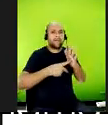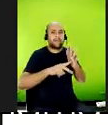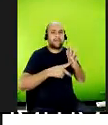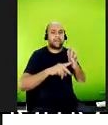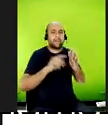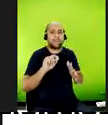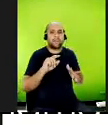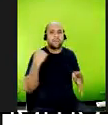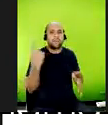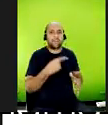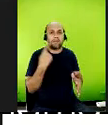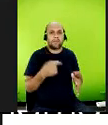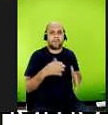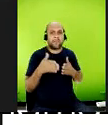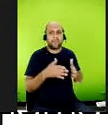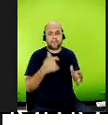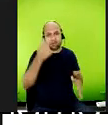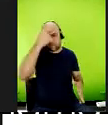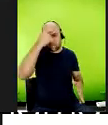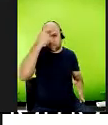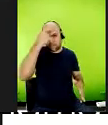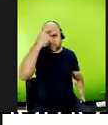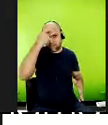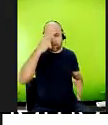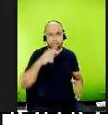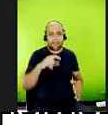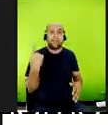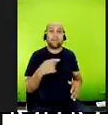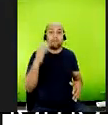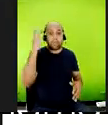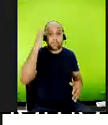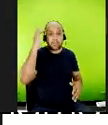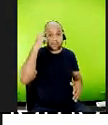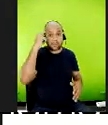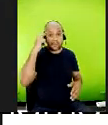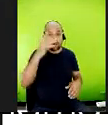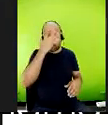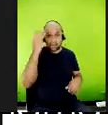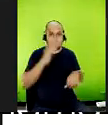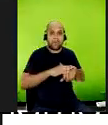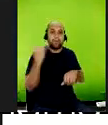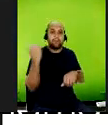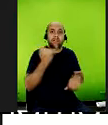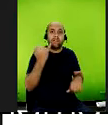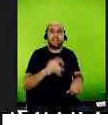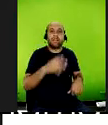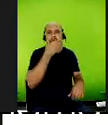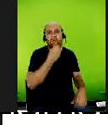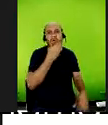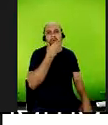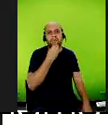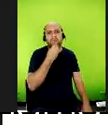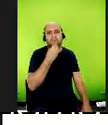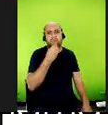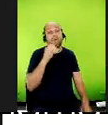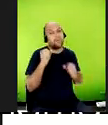a gente tem um viés a inconsciente vamos vai entender o que é que a gente acha que a pessoa mais importante a tiros em seu nome né Ah e